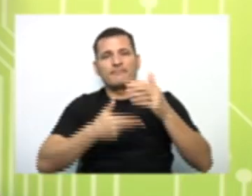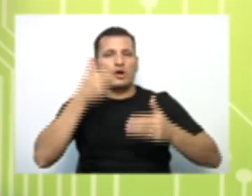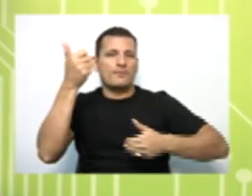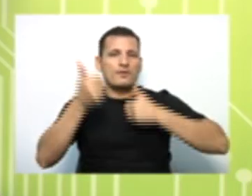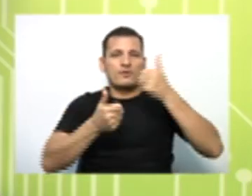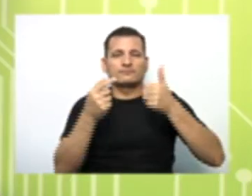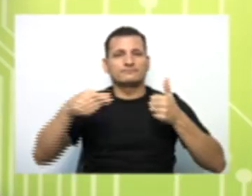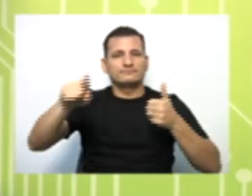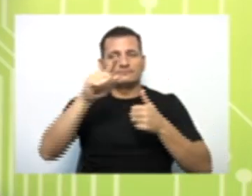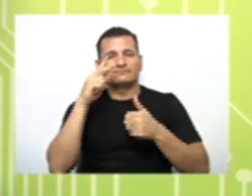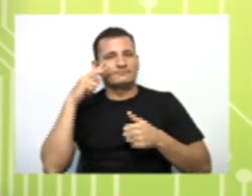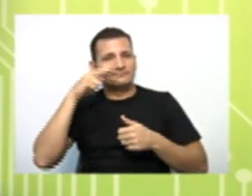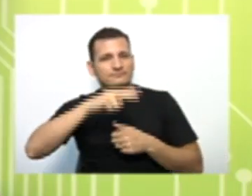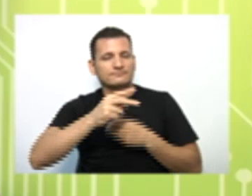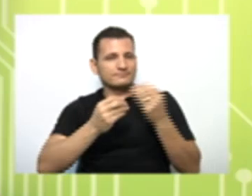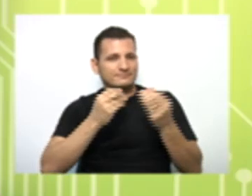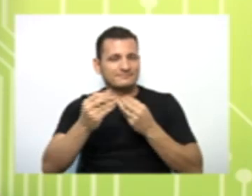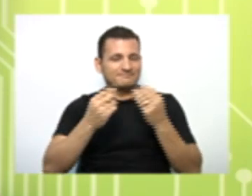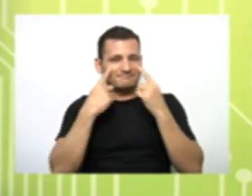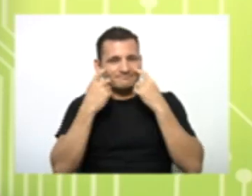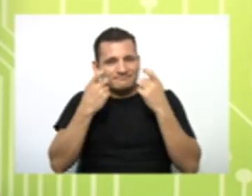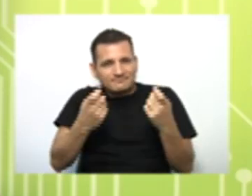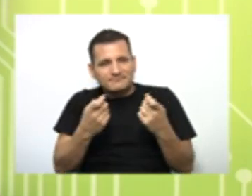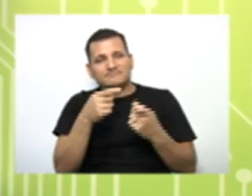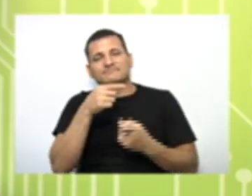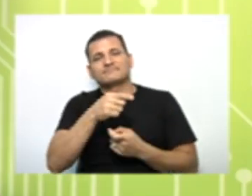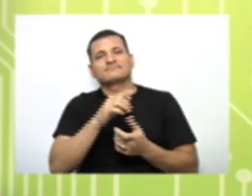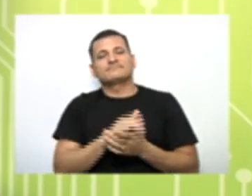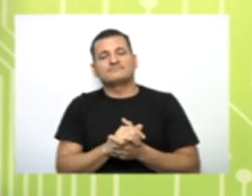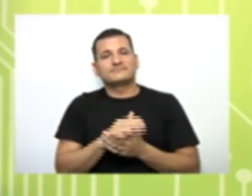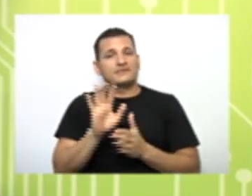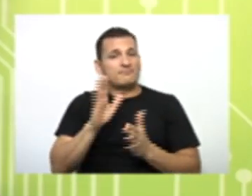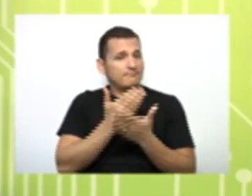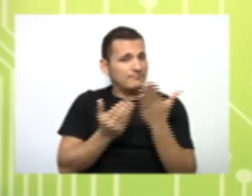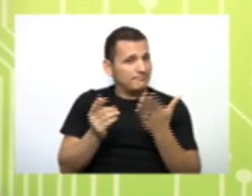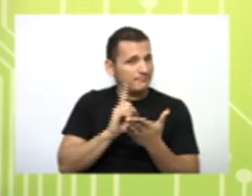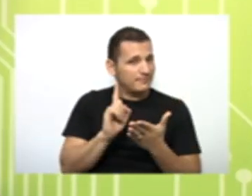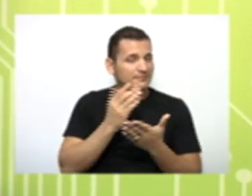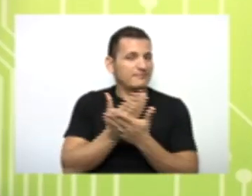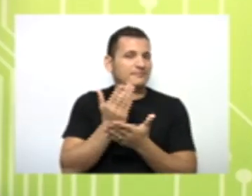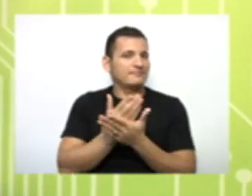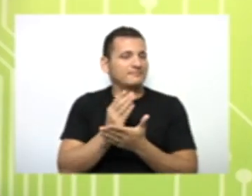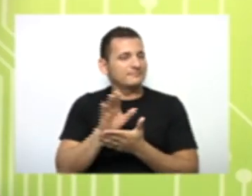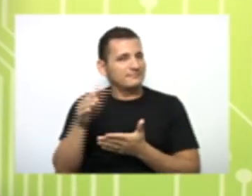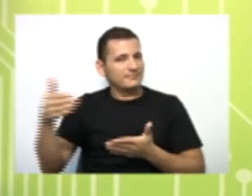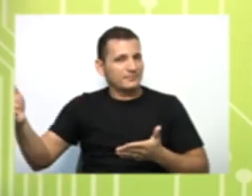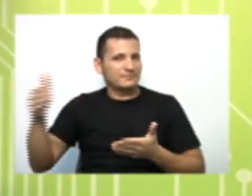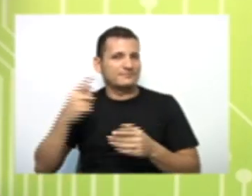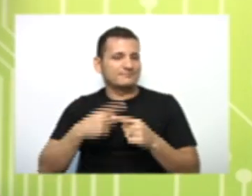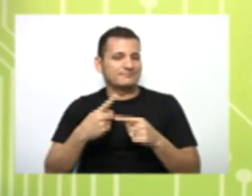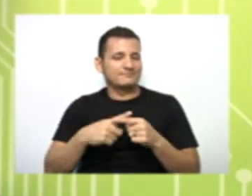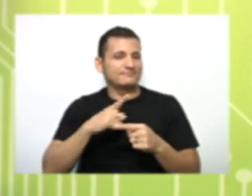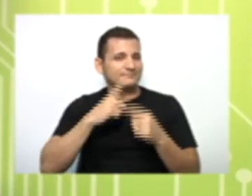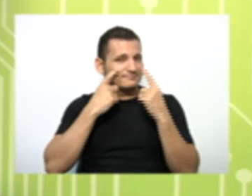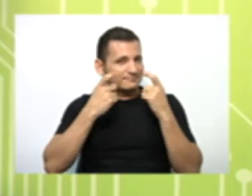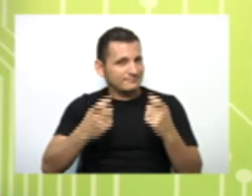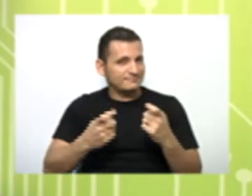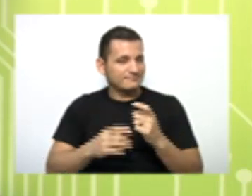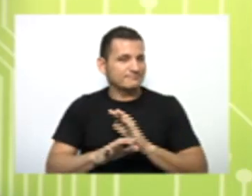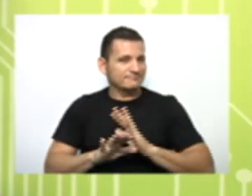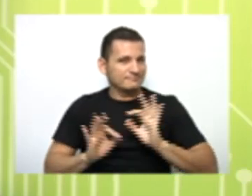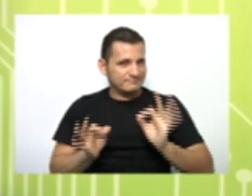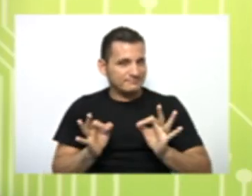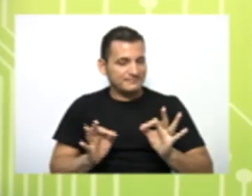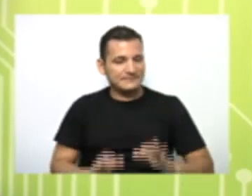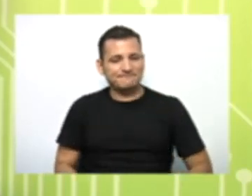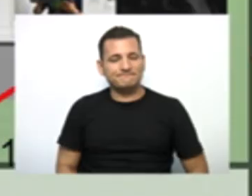Vocês vão ver quão interessante ela vai ficar, certo? Então não percam as aulas, porque estão bem interessantes aí,